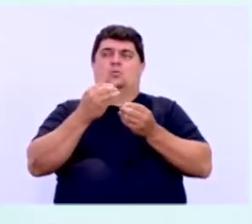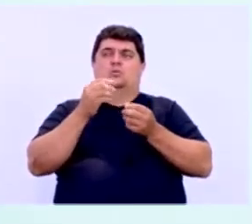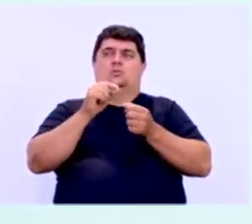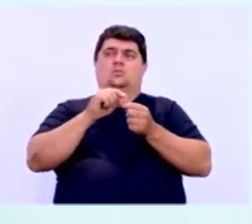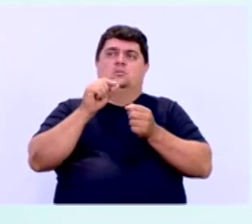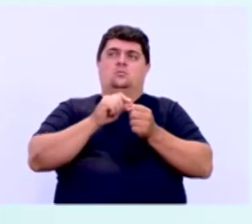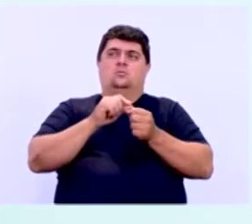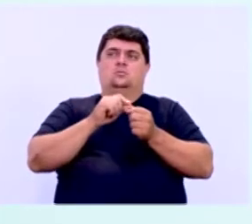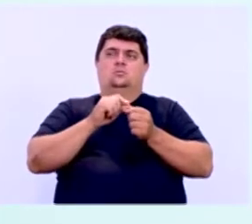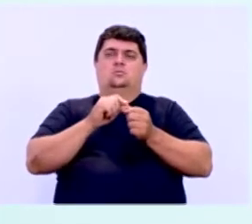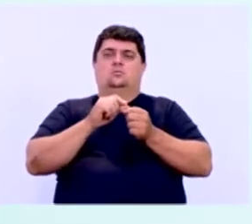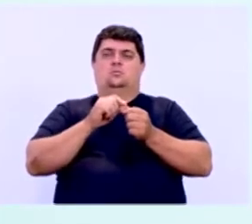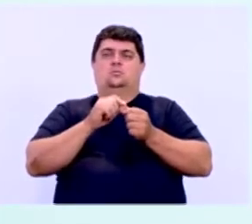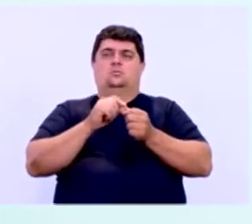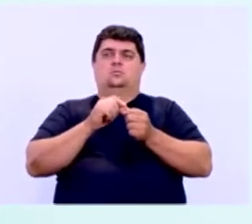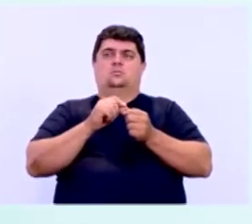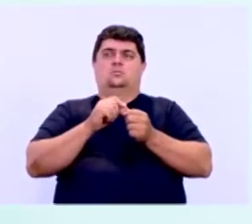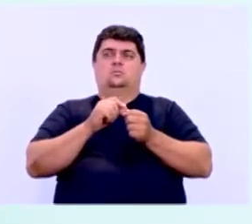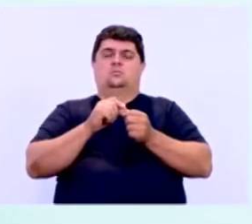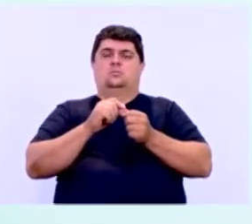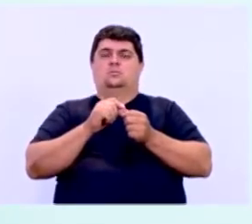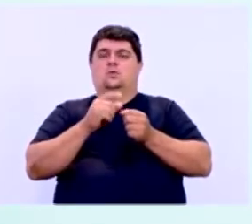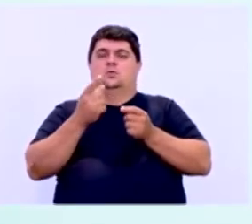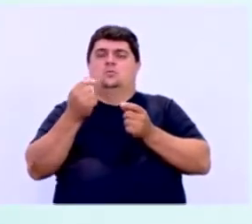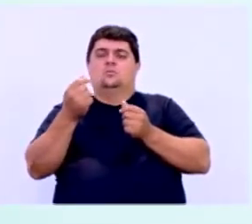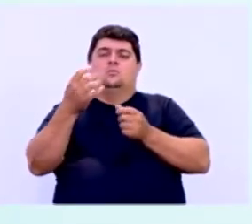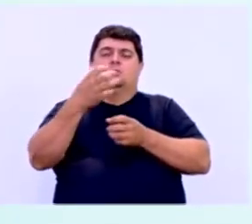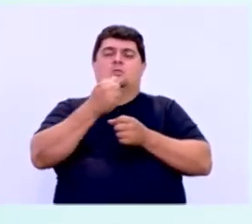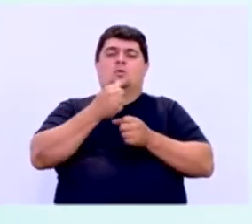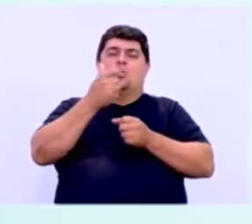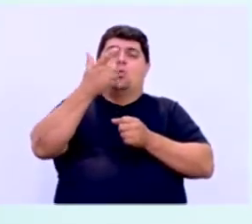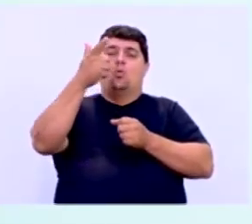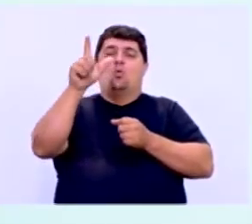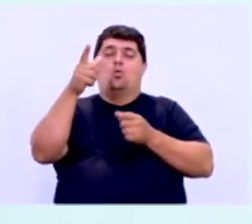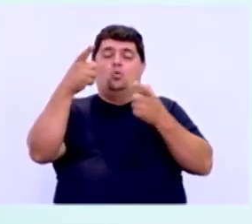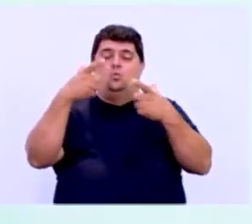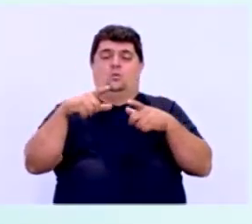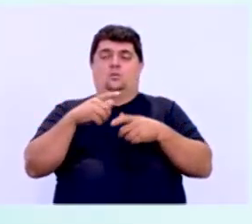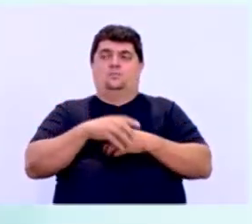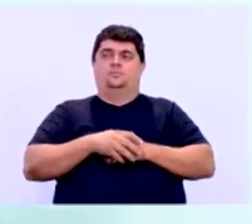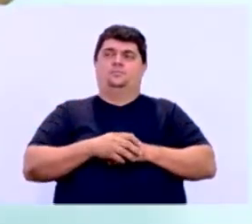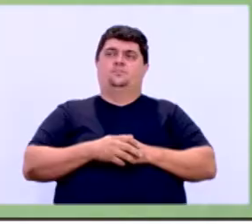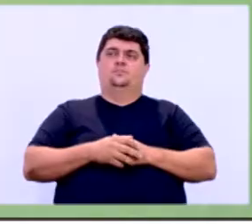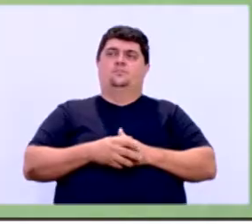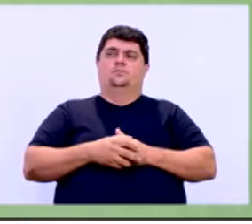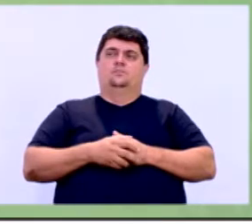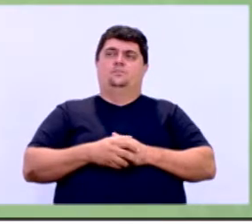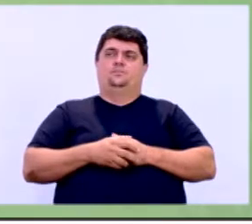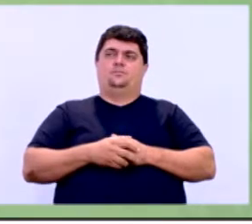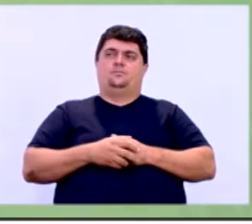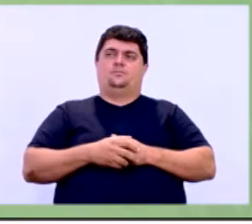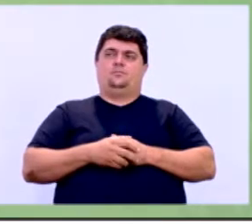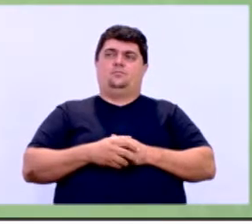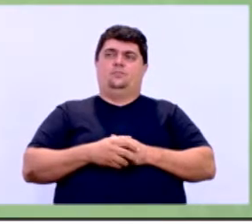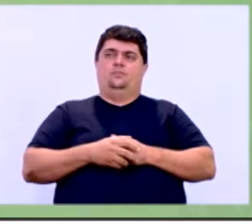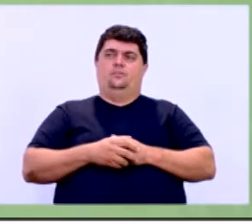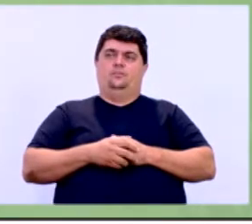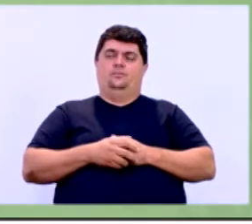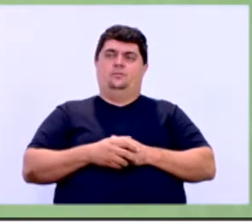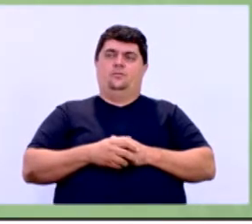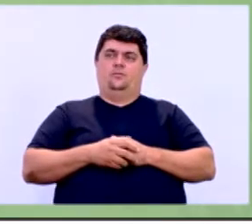né, o financiamento do recurso financeiro fora da empresa. Vamos lá. E aí nós temos